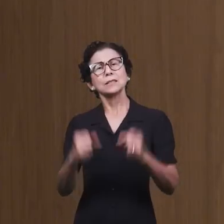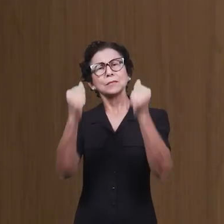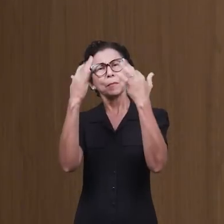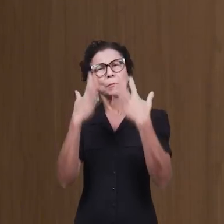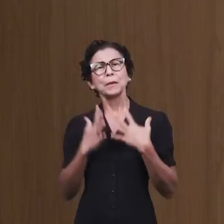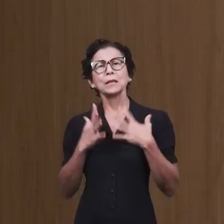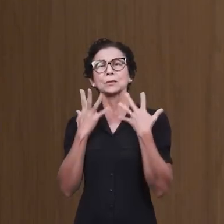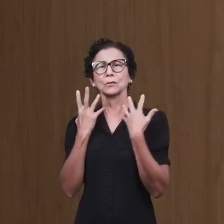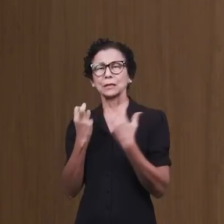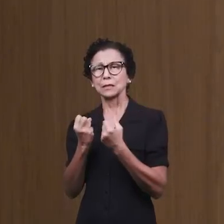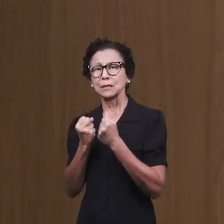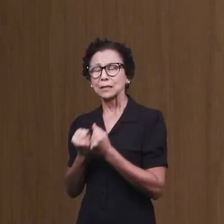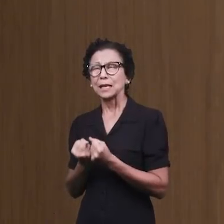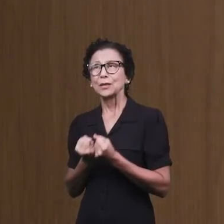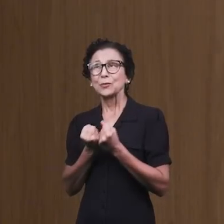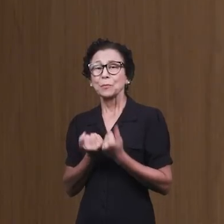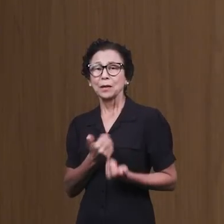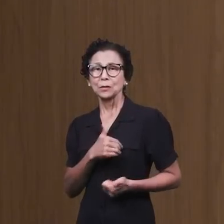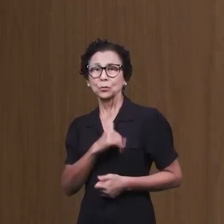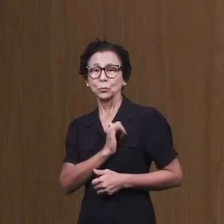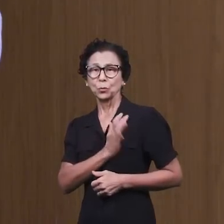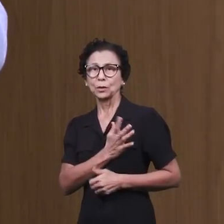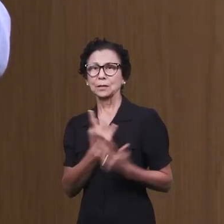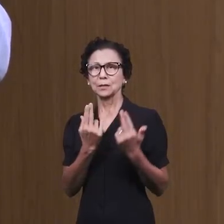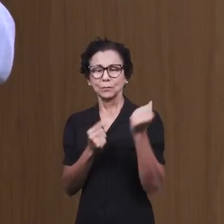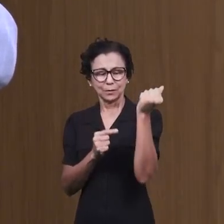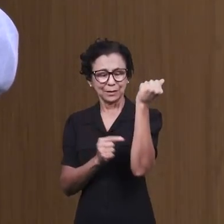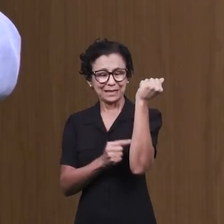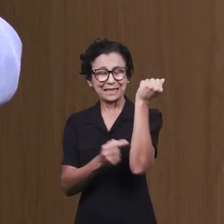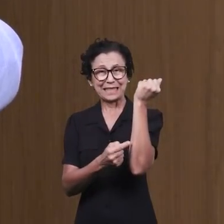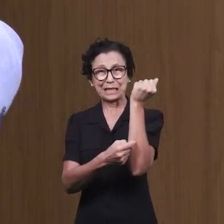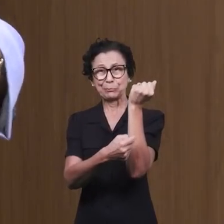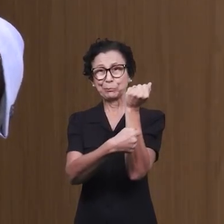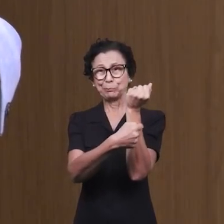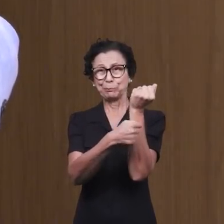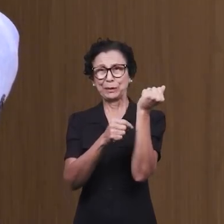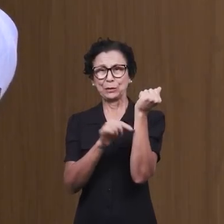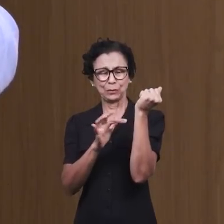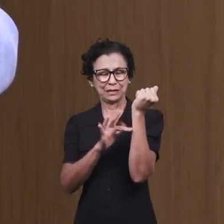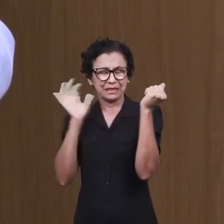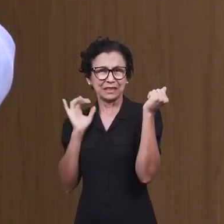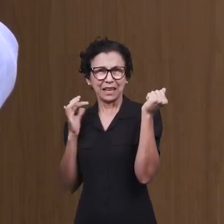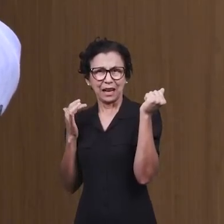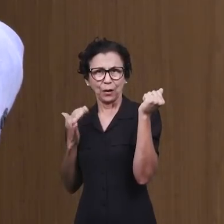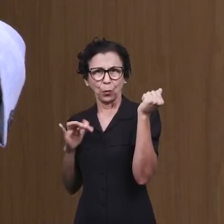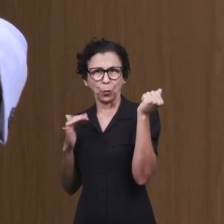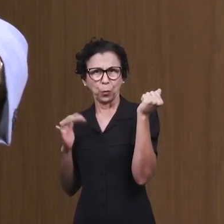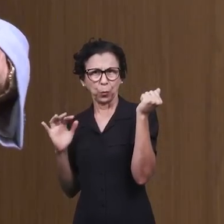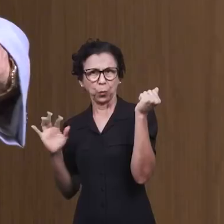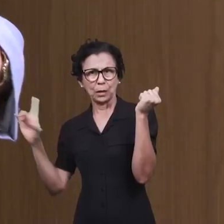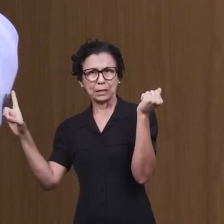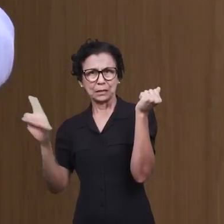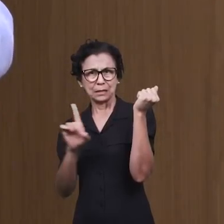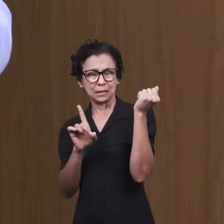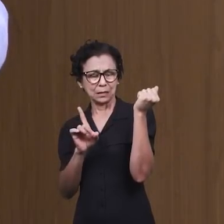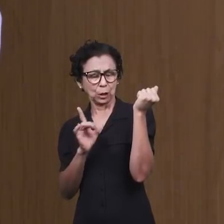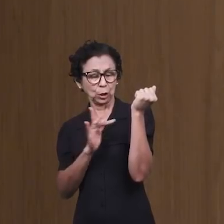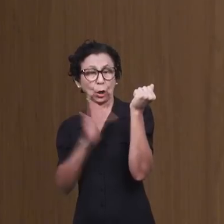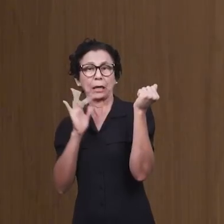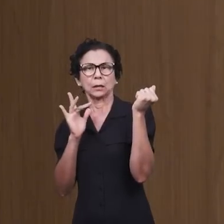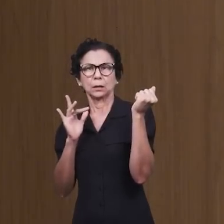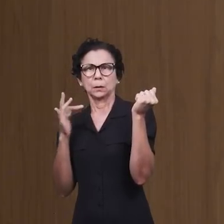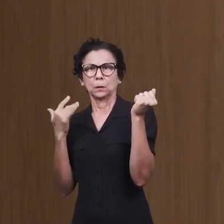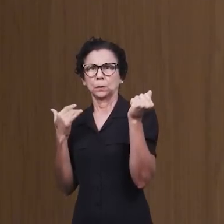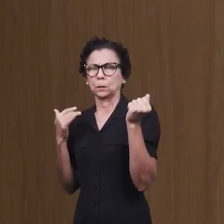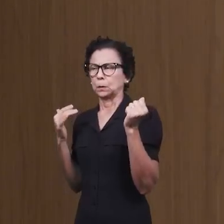espinhos. São como as flores têm, mas no fundo são os espinhos que ninguém pode